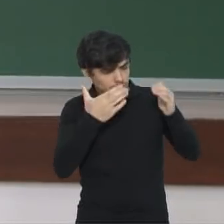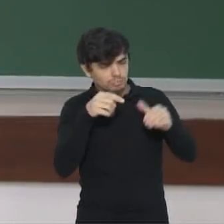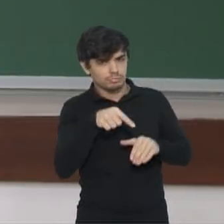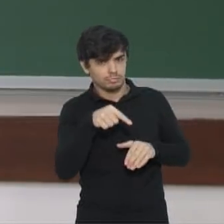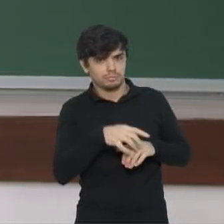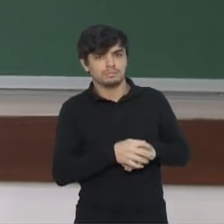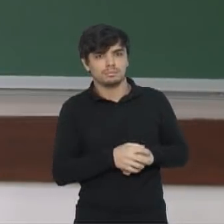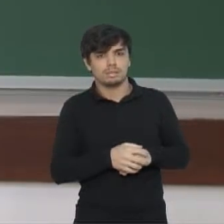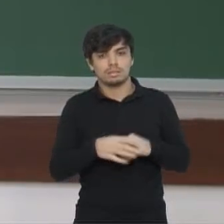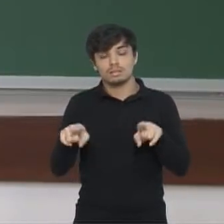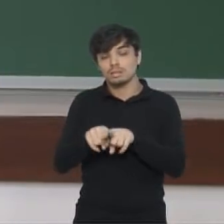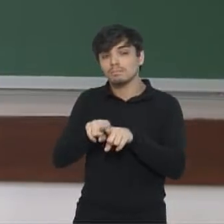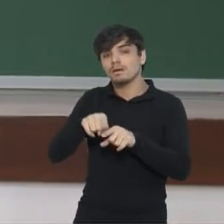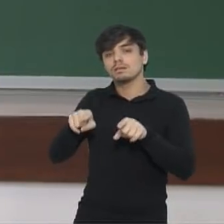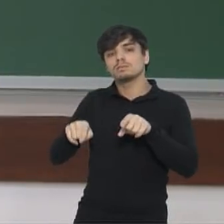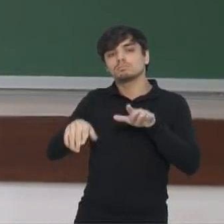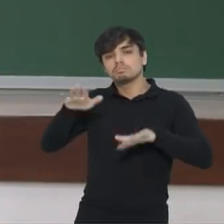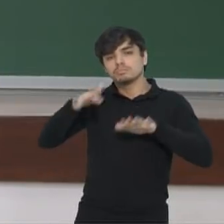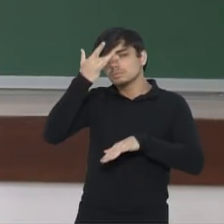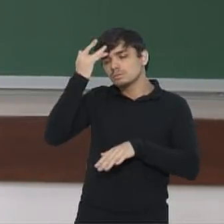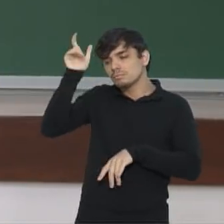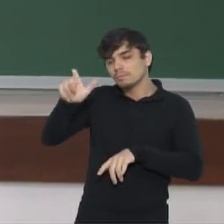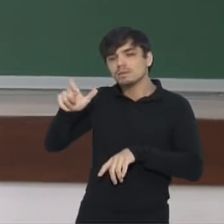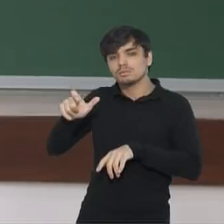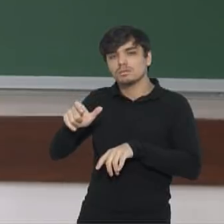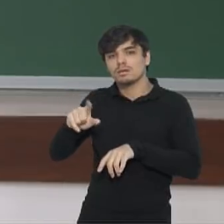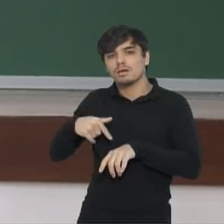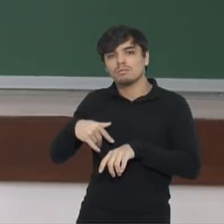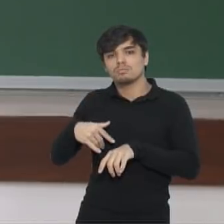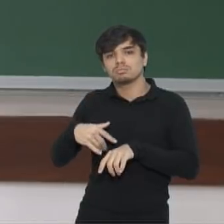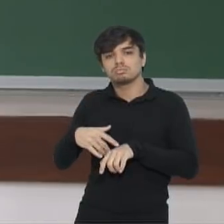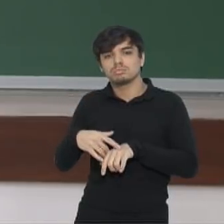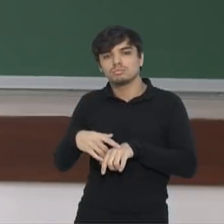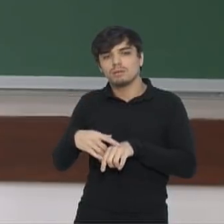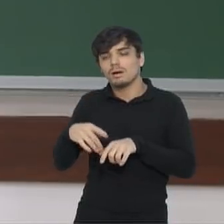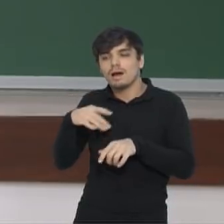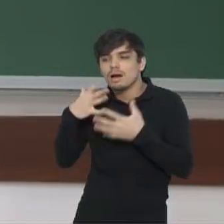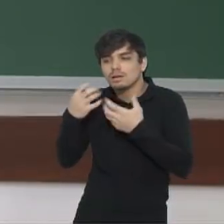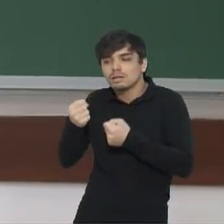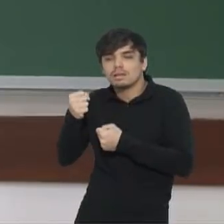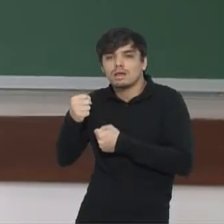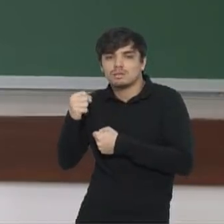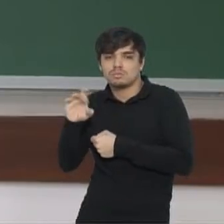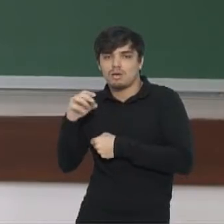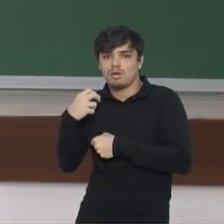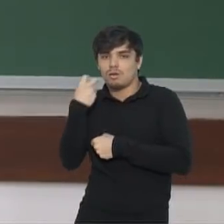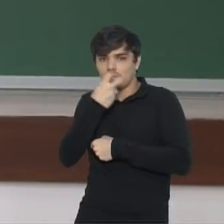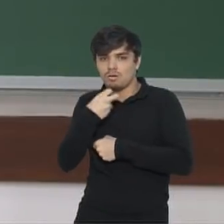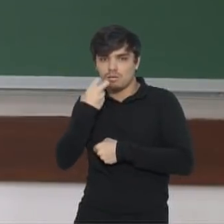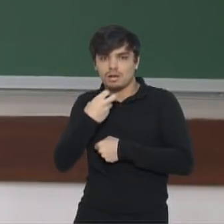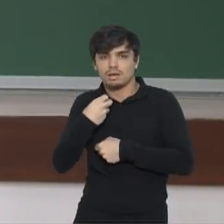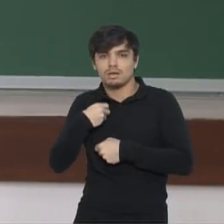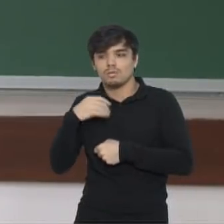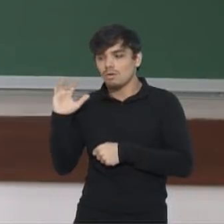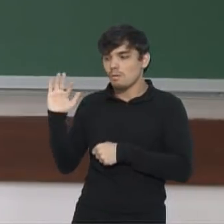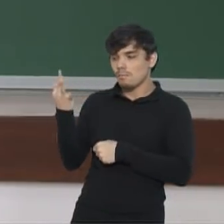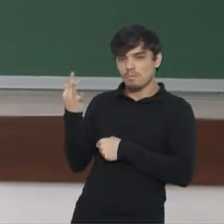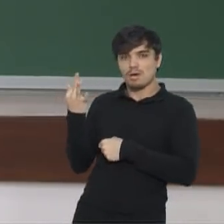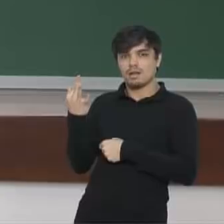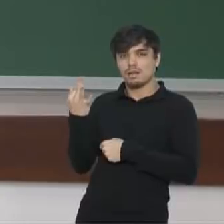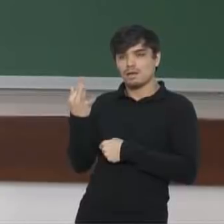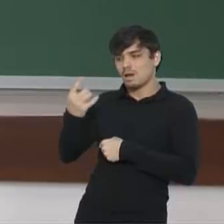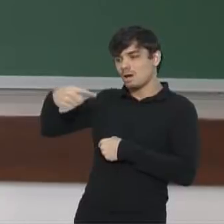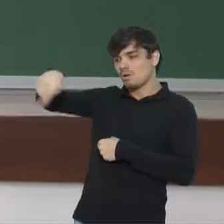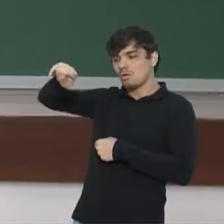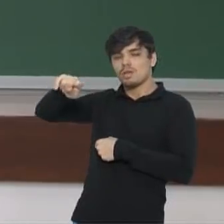que as pessoas não se prevalecessem dessas leis orais e não enganasse a população, por